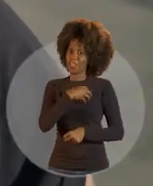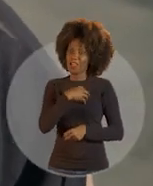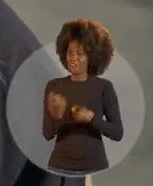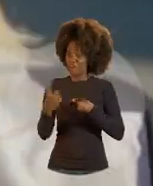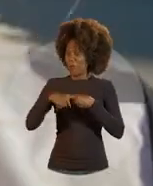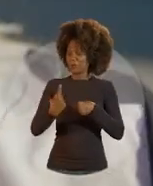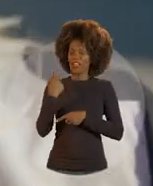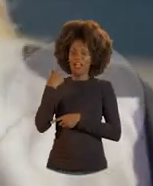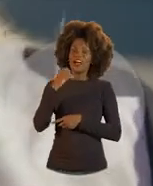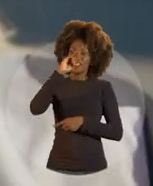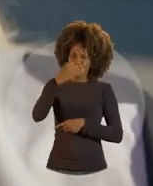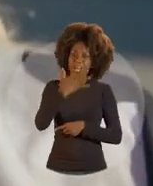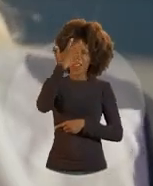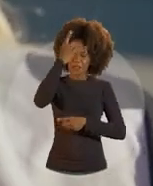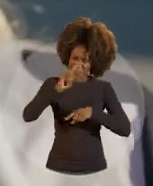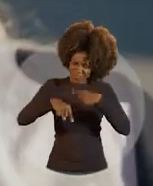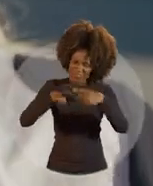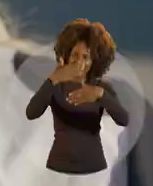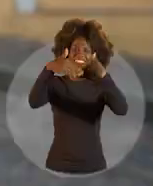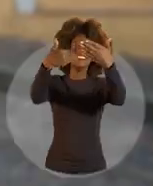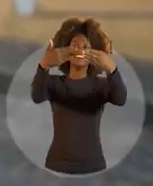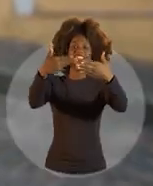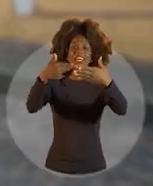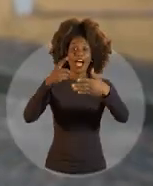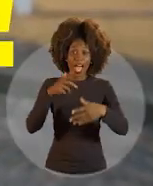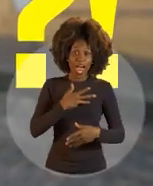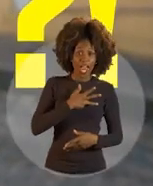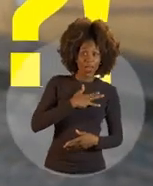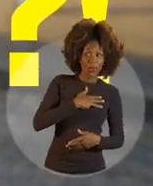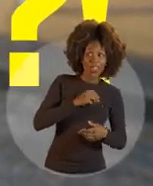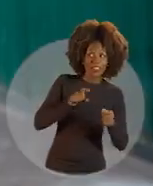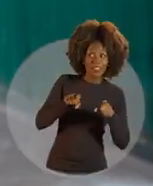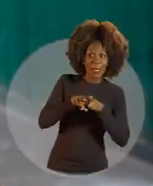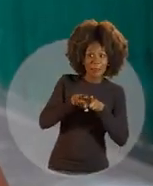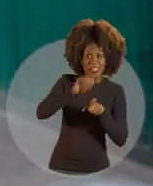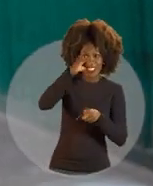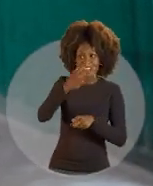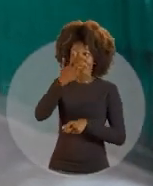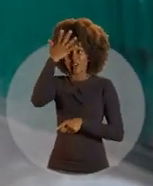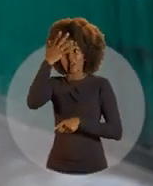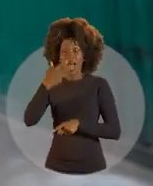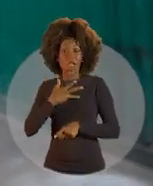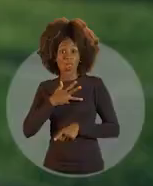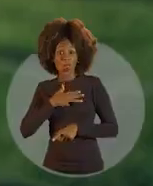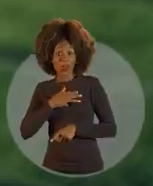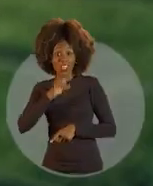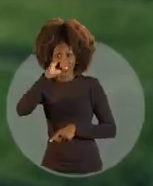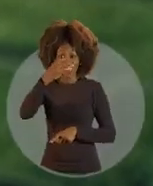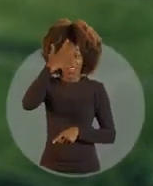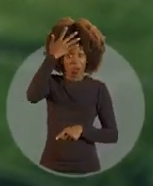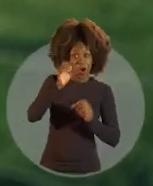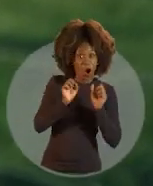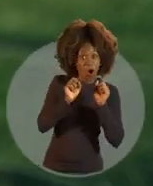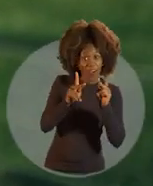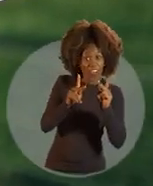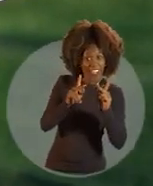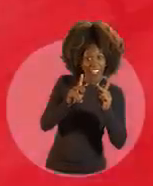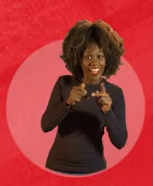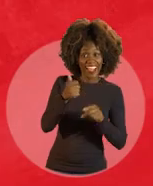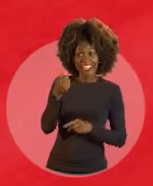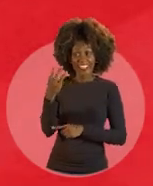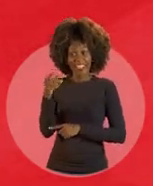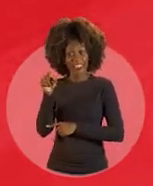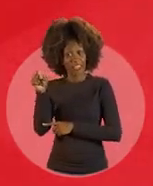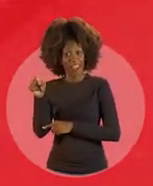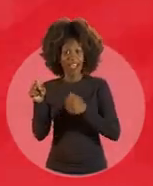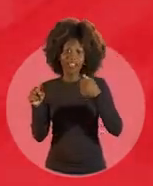pode retroceder. Com Jerônimo a gente vai muito mais longe. É Lula e Jerônimo. É Lula lá e Jerônimo aqui. Alright. É 13